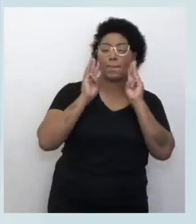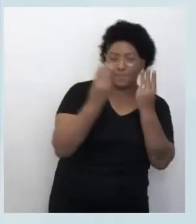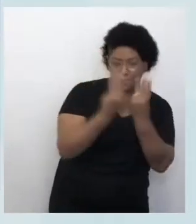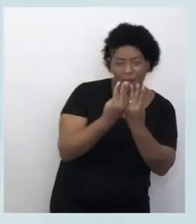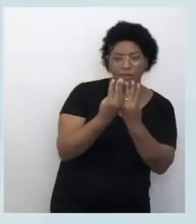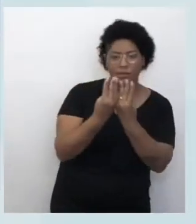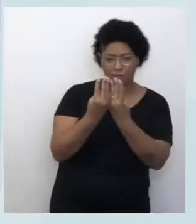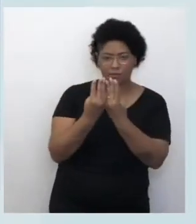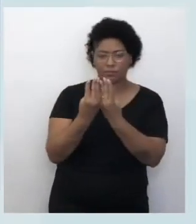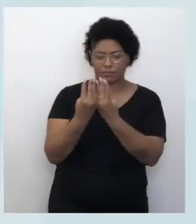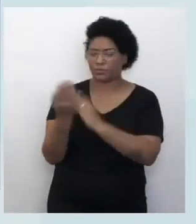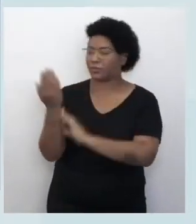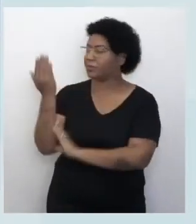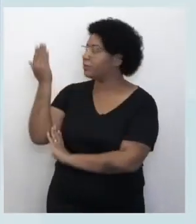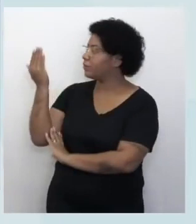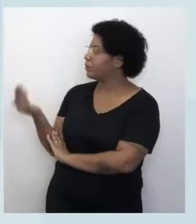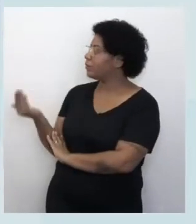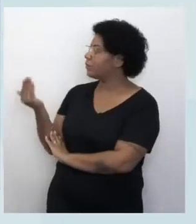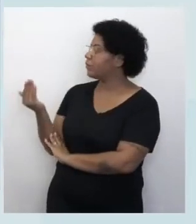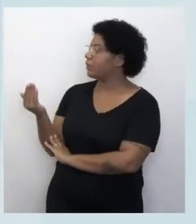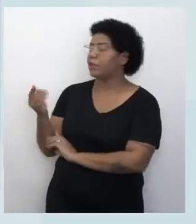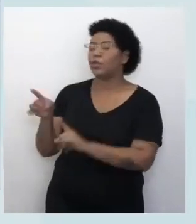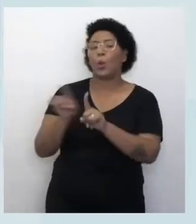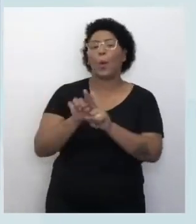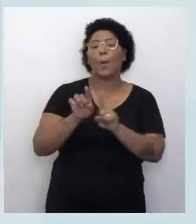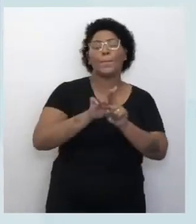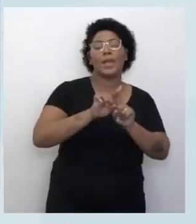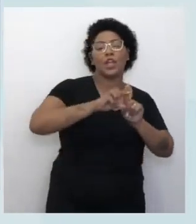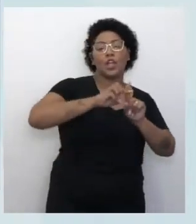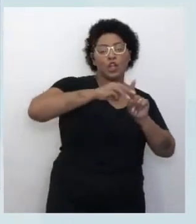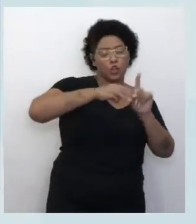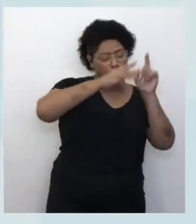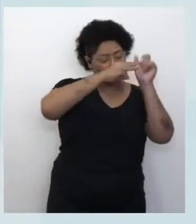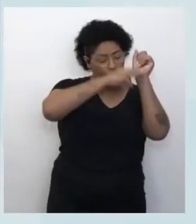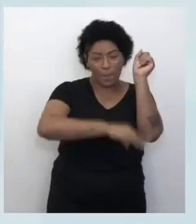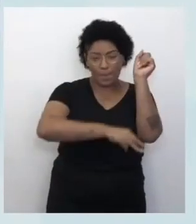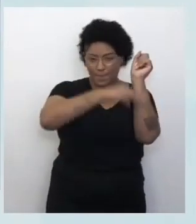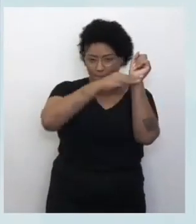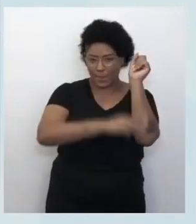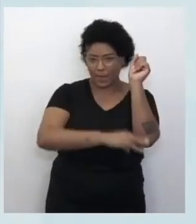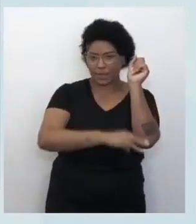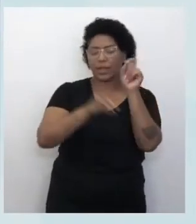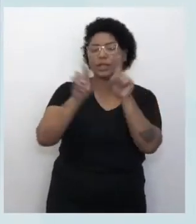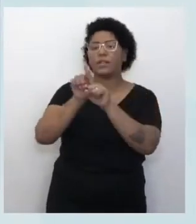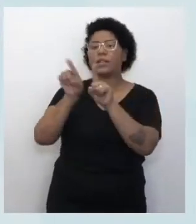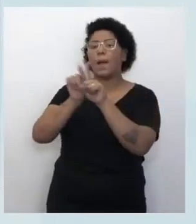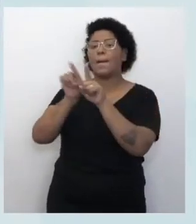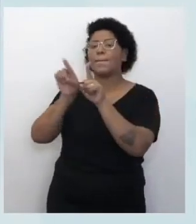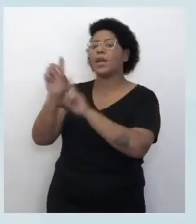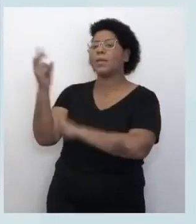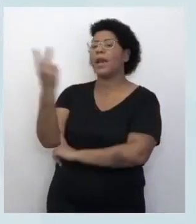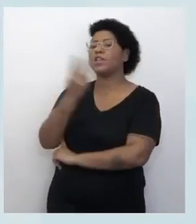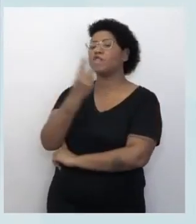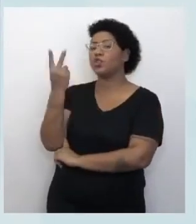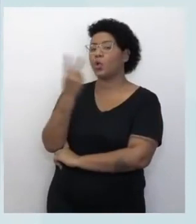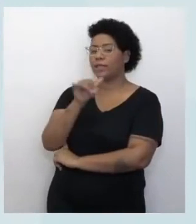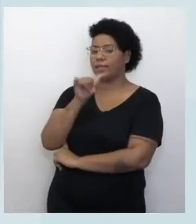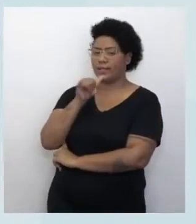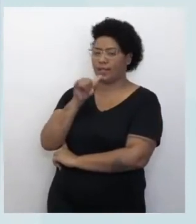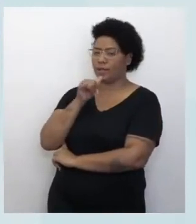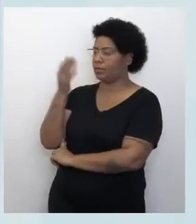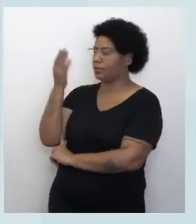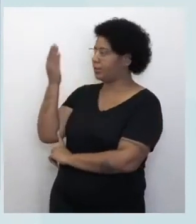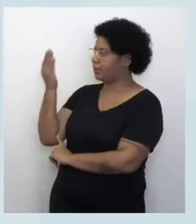reação de combustão do magnésio em 2 experimentos distintos, certo?